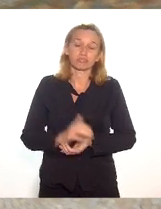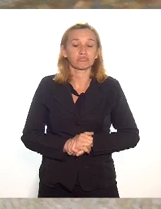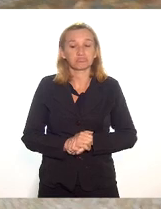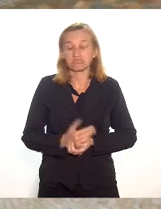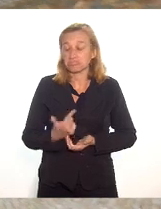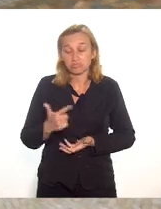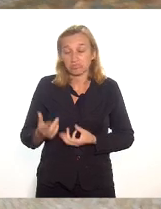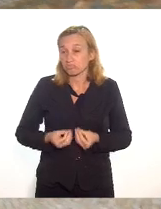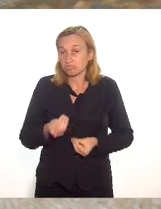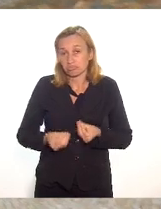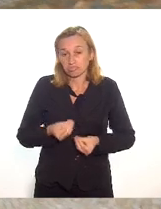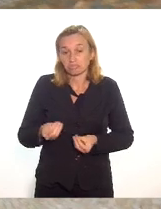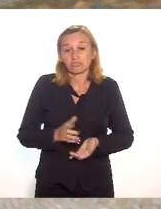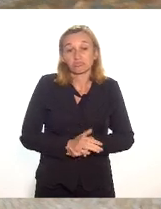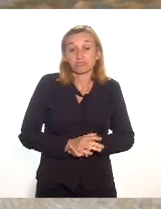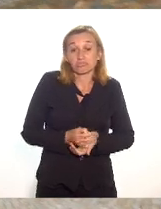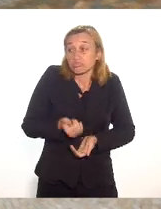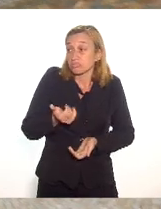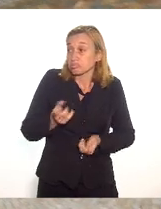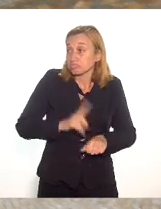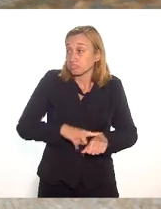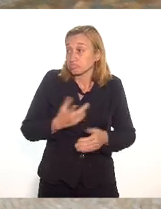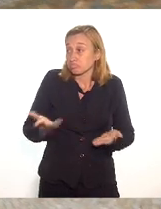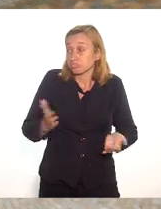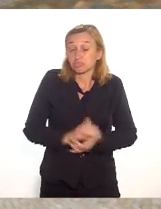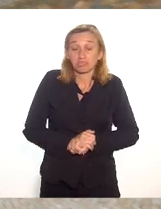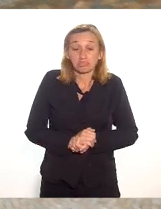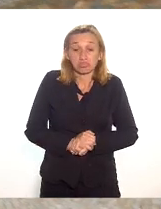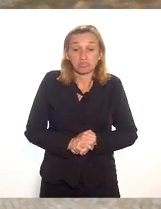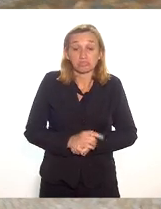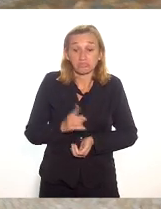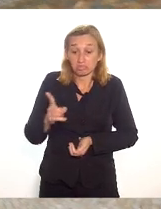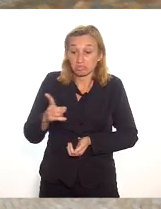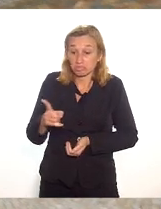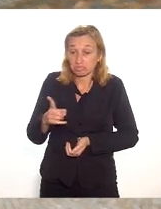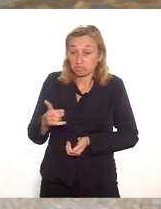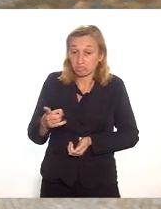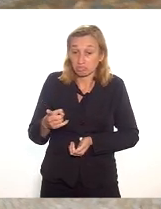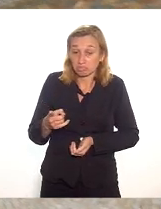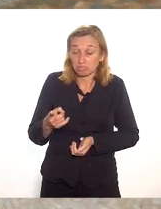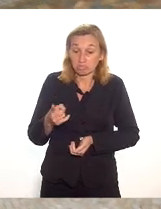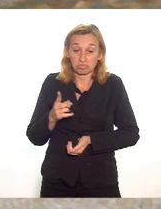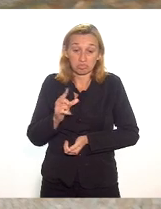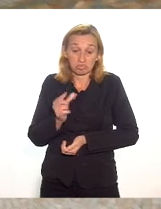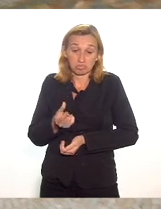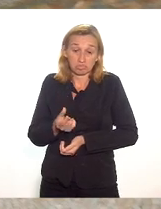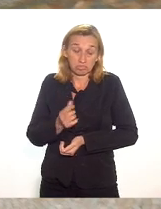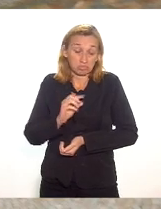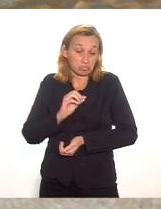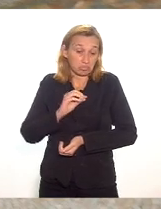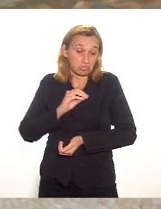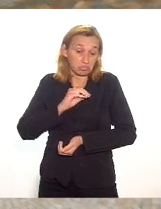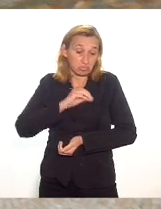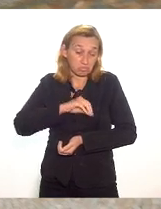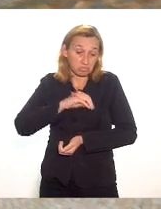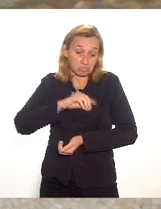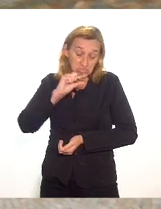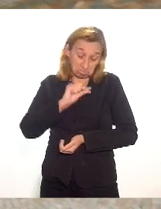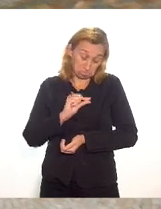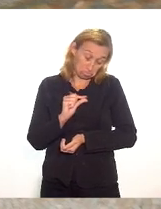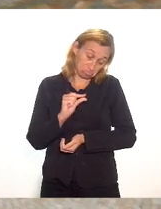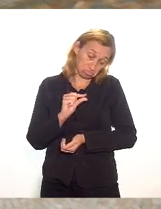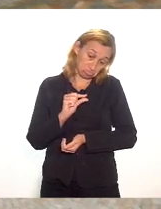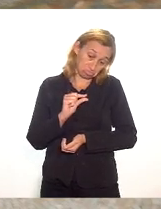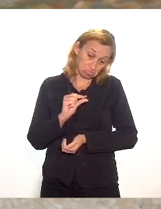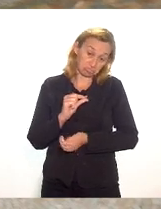dá. Daqui a pouco, eles estarão ganhando menos que salário mínimo. Os profissionais